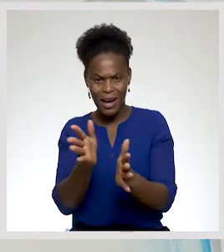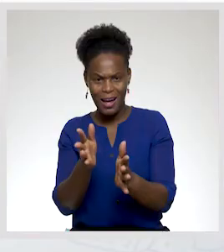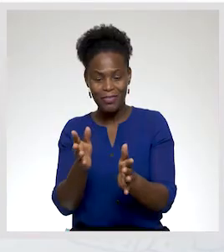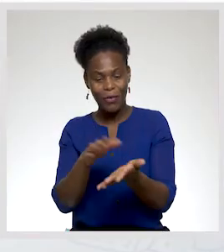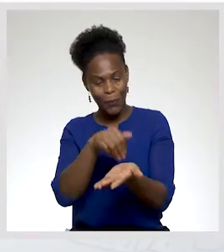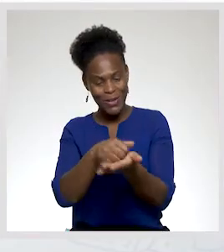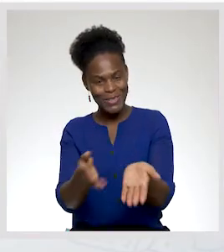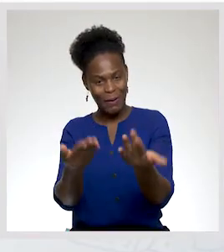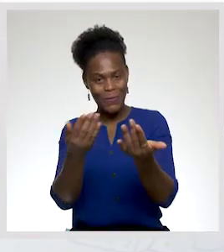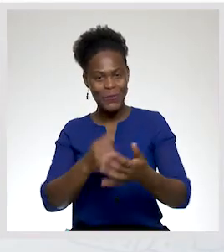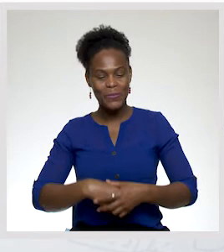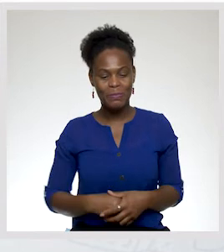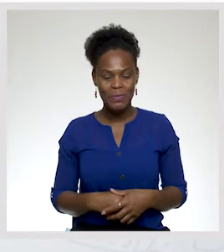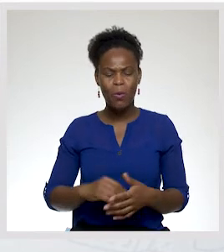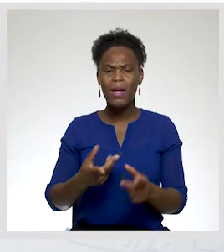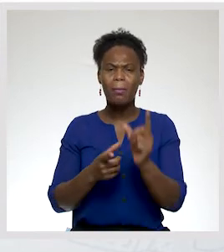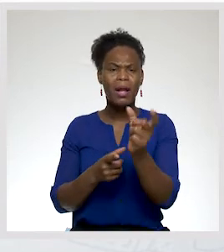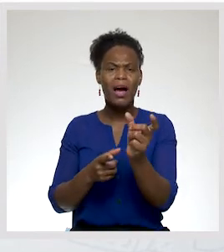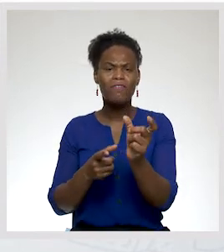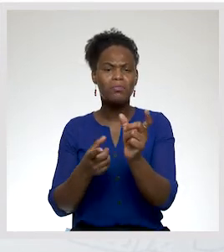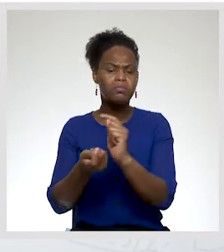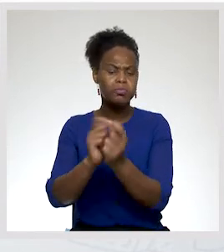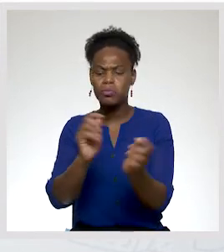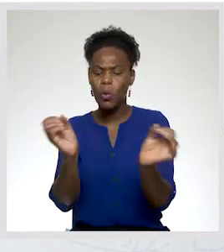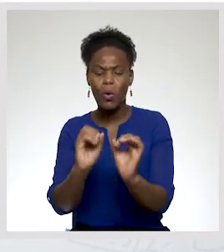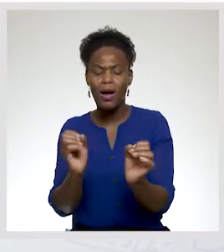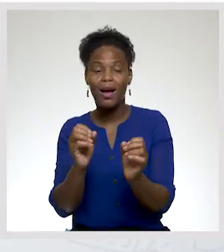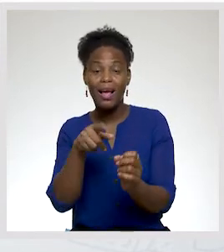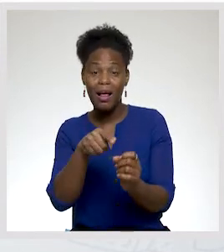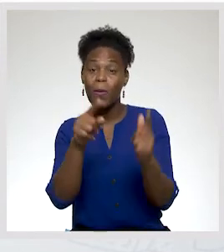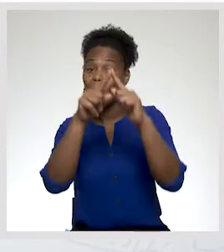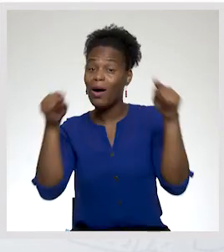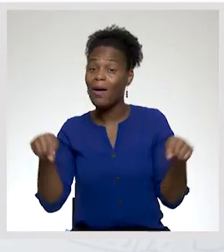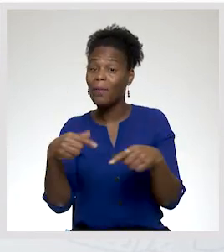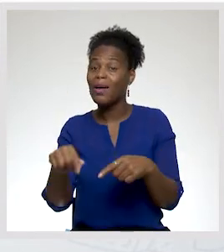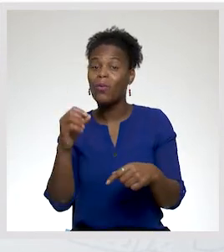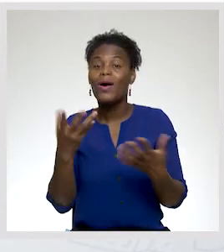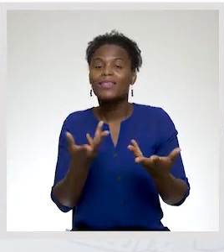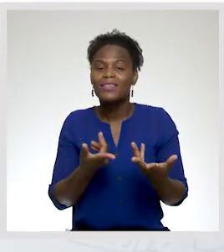corrigir? Quais são as palavras invariáveis, então, que estão ali no quadro?